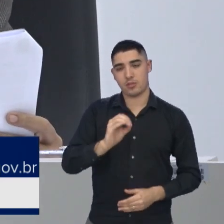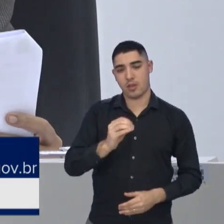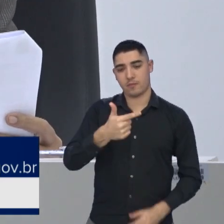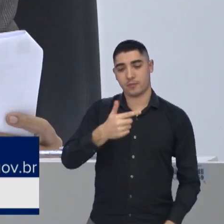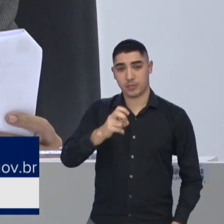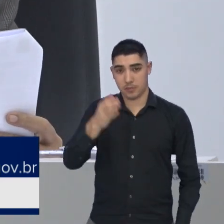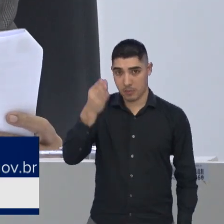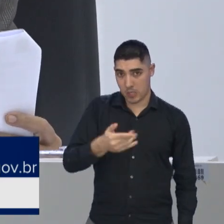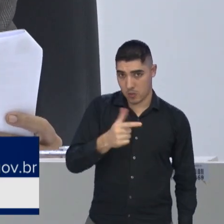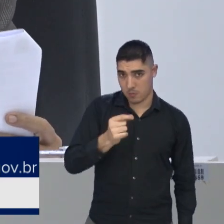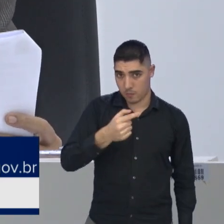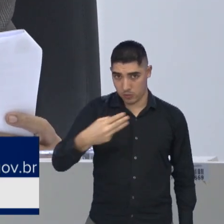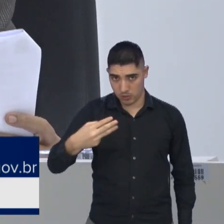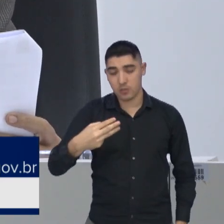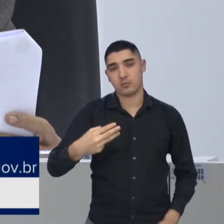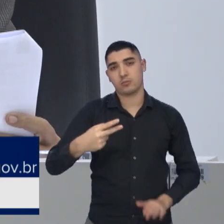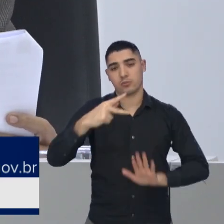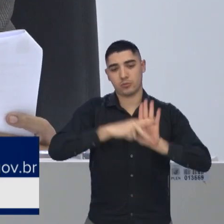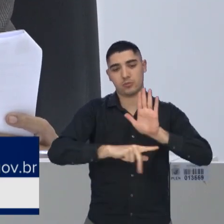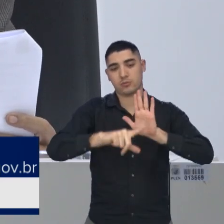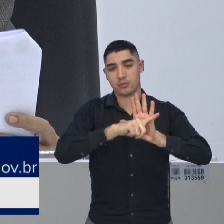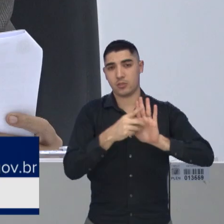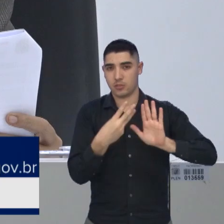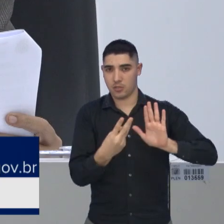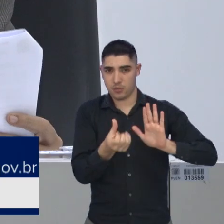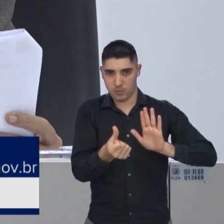12025/2023. Projeto de lei número